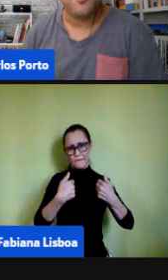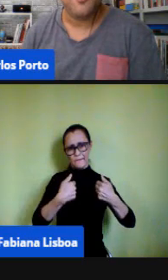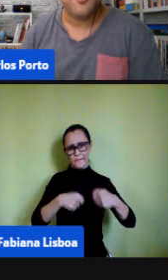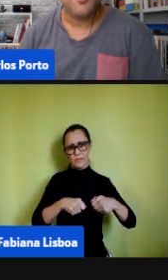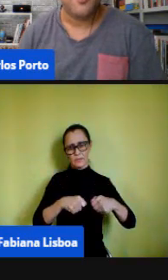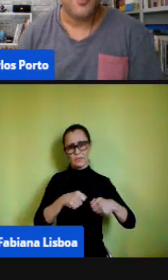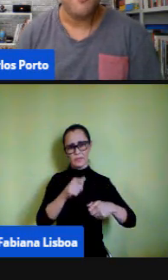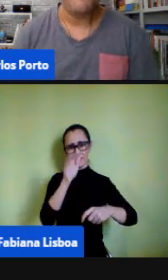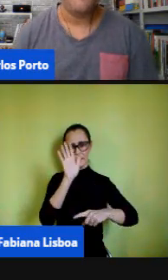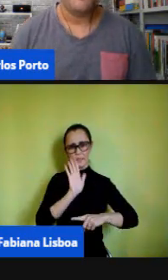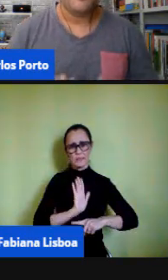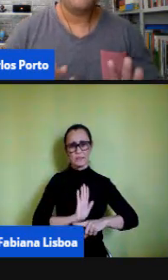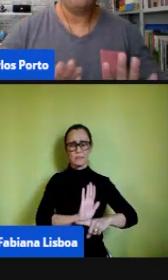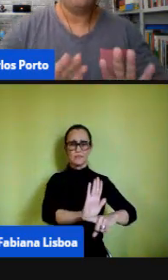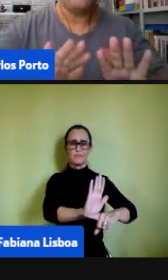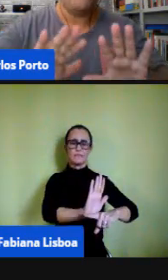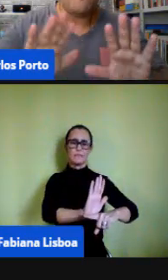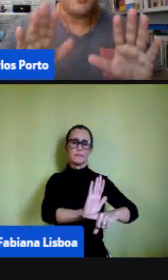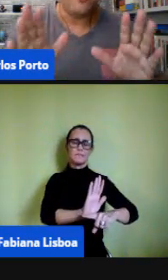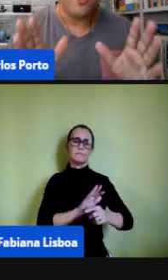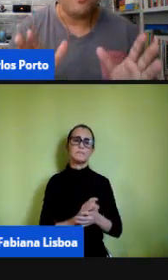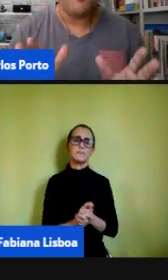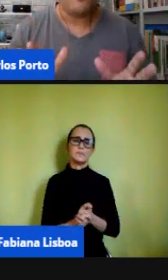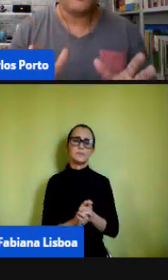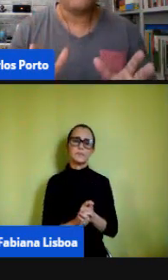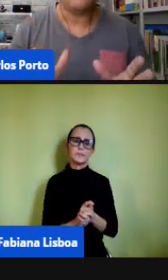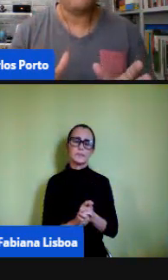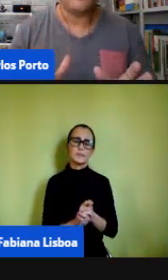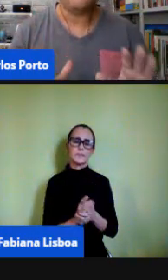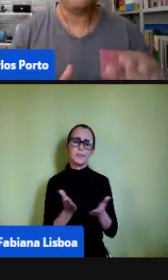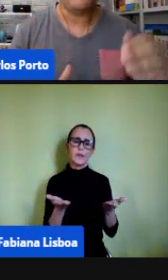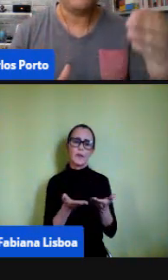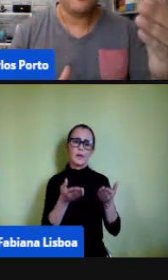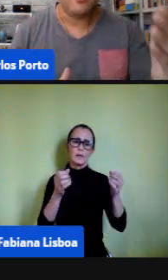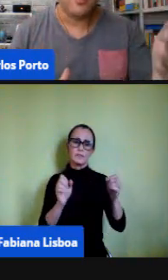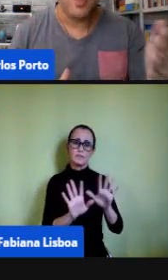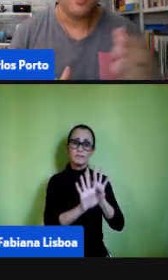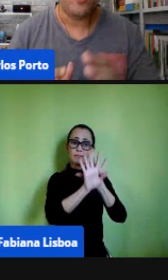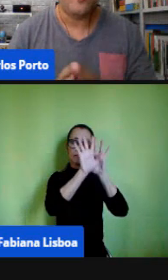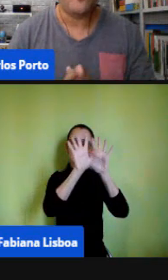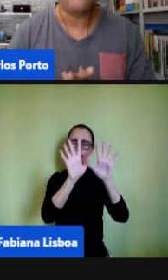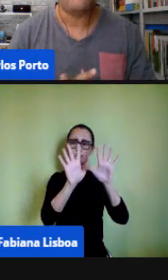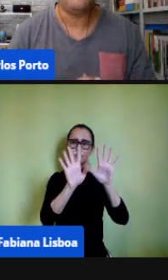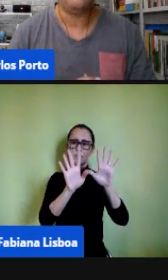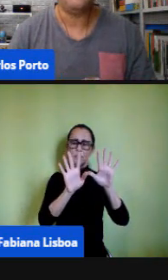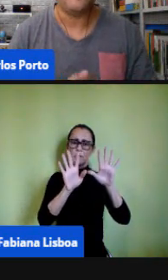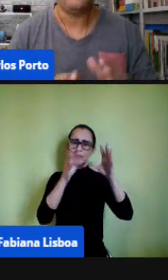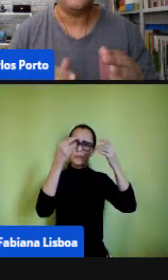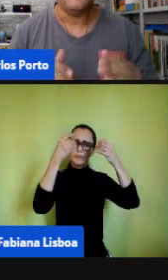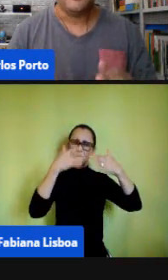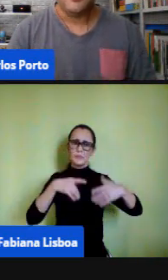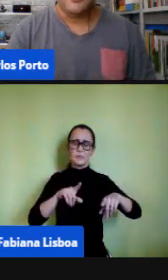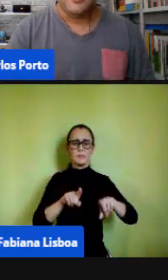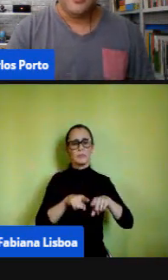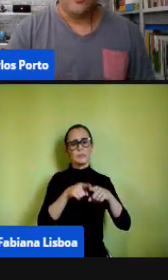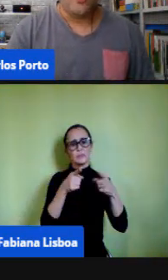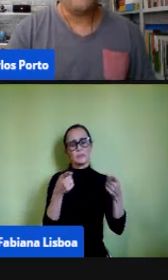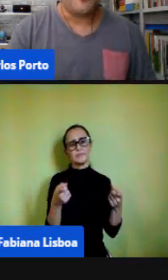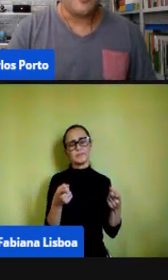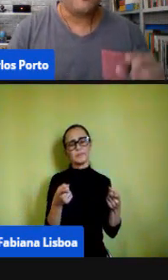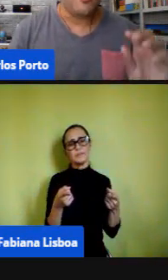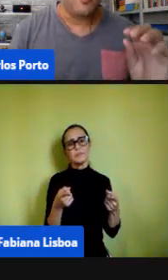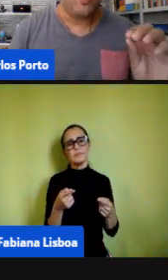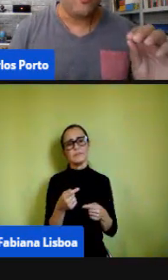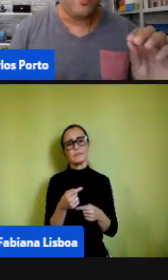contribuição. Né? Aqui eu vou abrangendo um pouco a nossa fala, mas retomo a fala inicial.